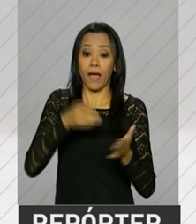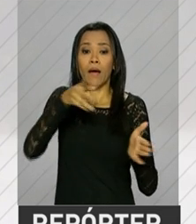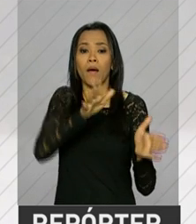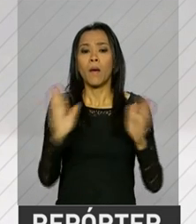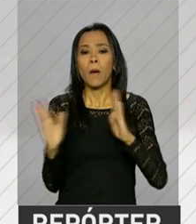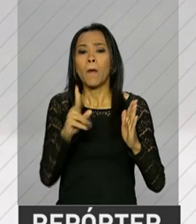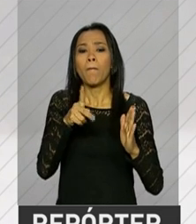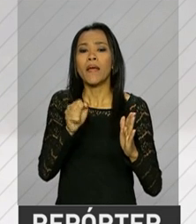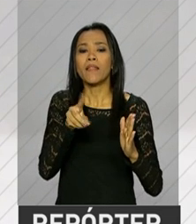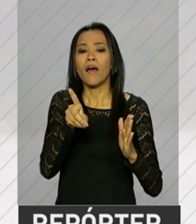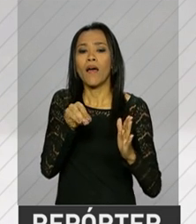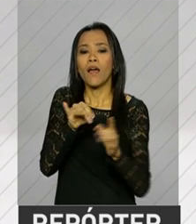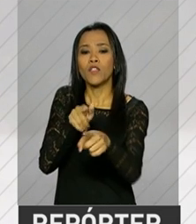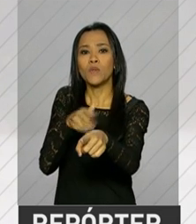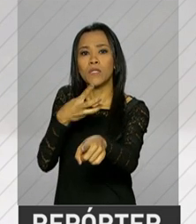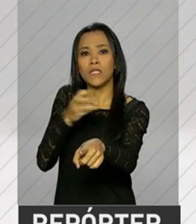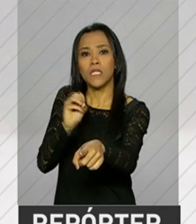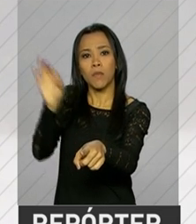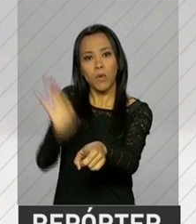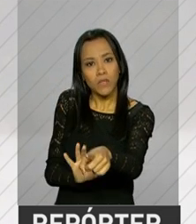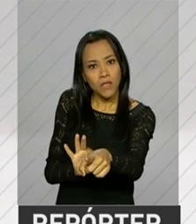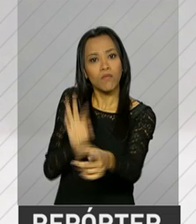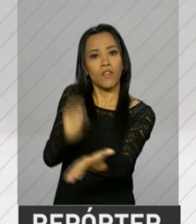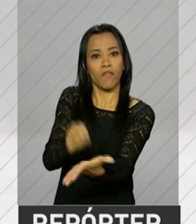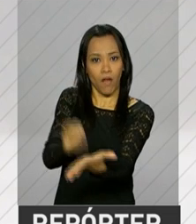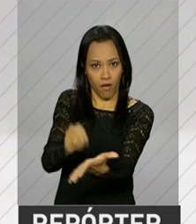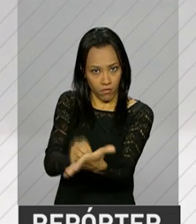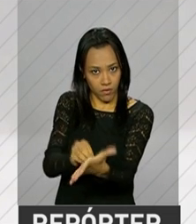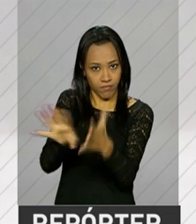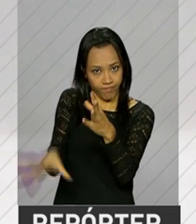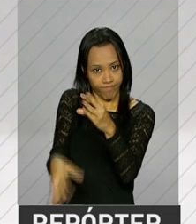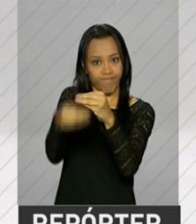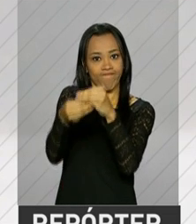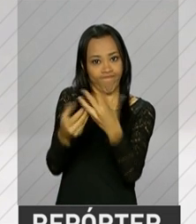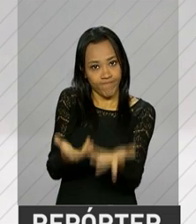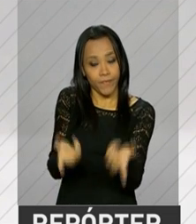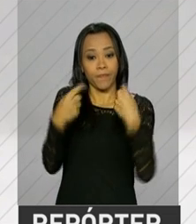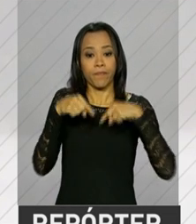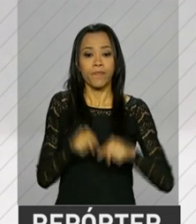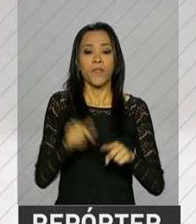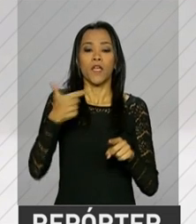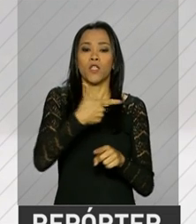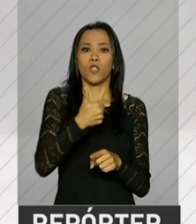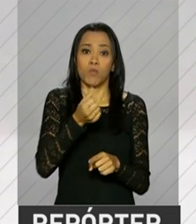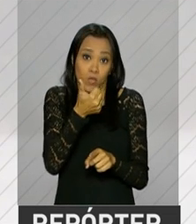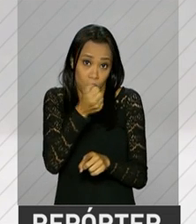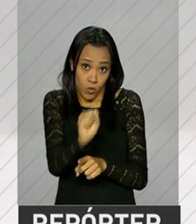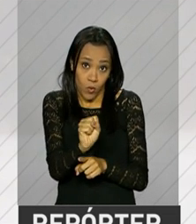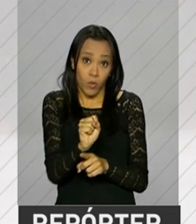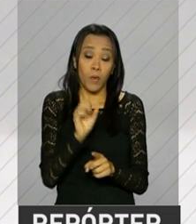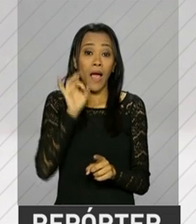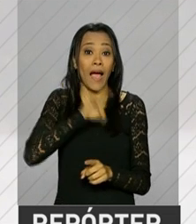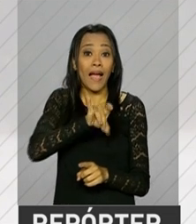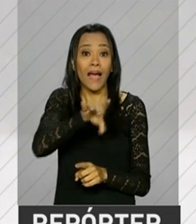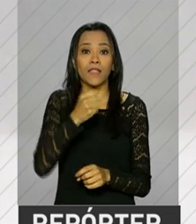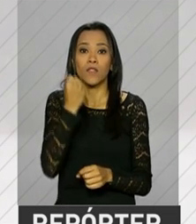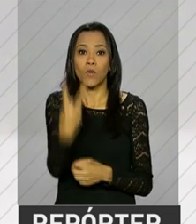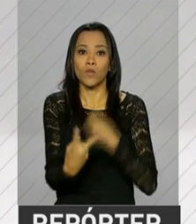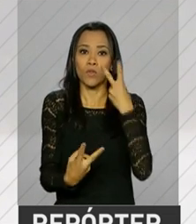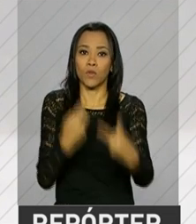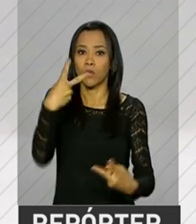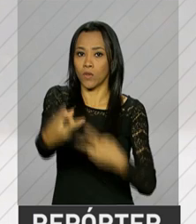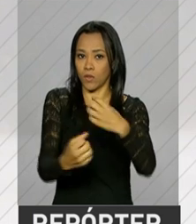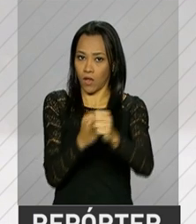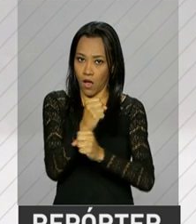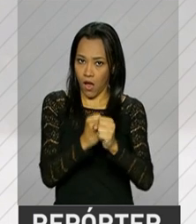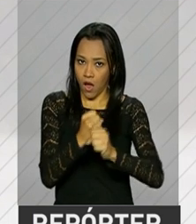de 30% sobre o período que faltar. Já a partir de 2018, a cada 2 anos, esta idade